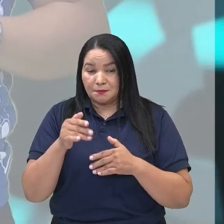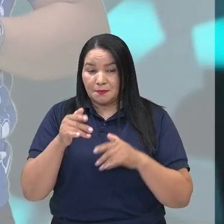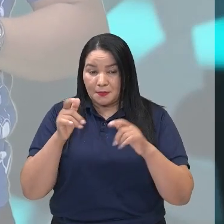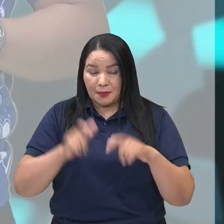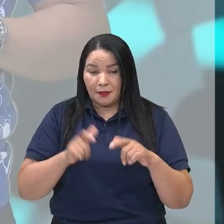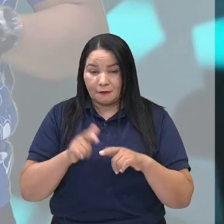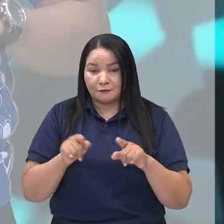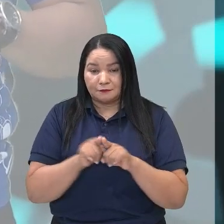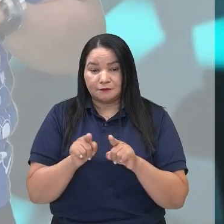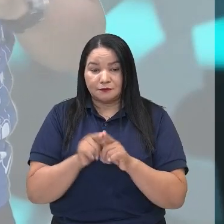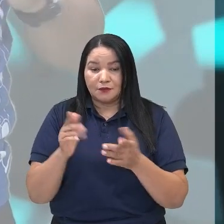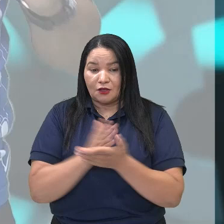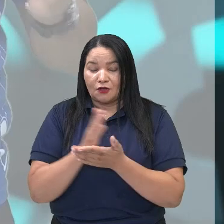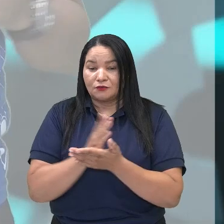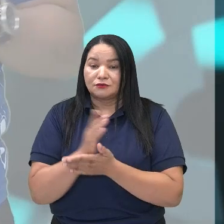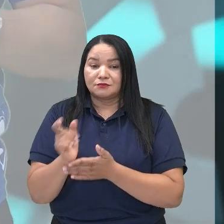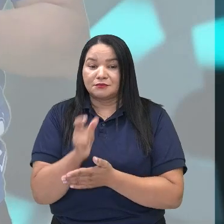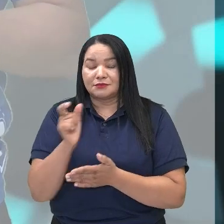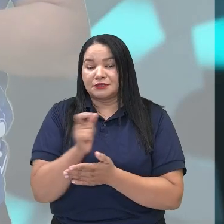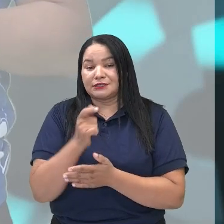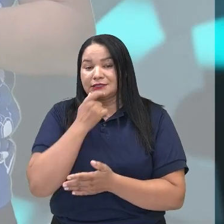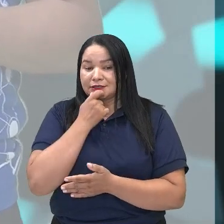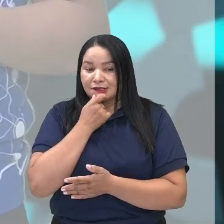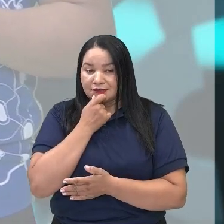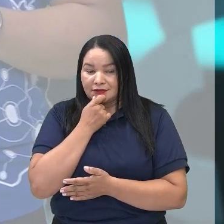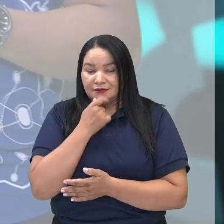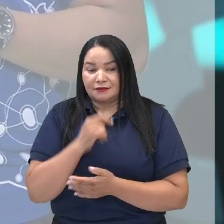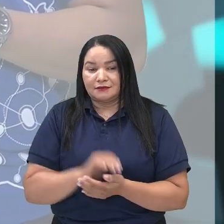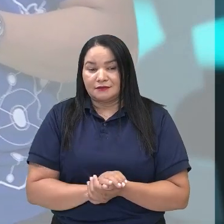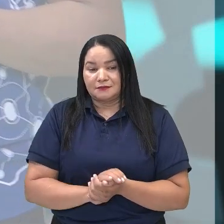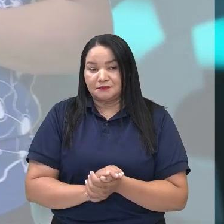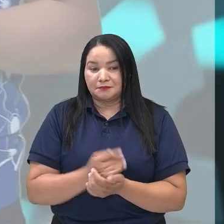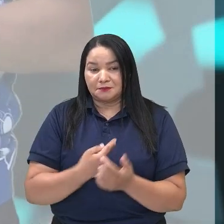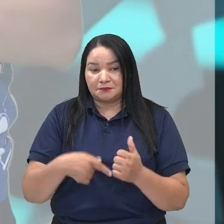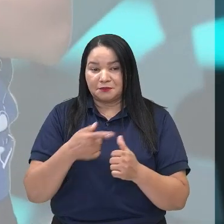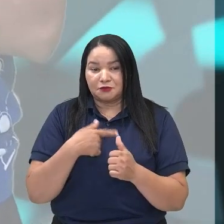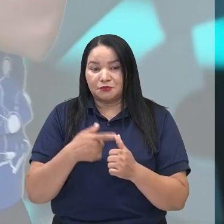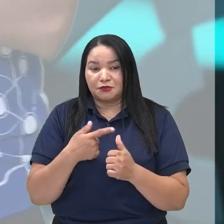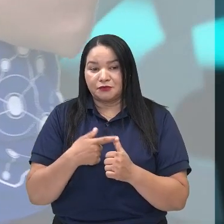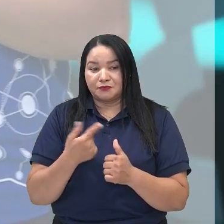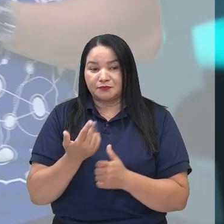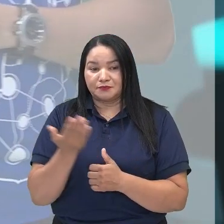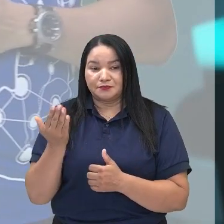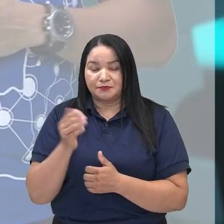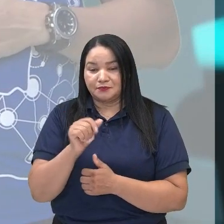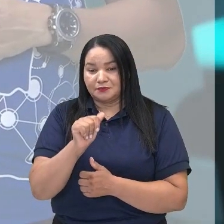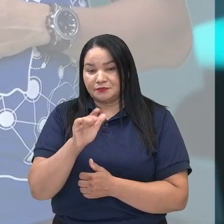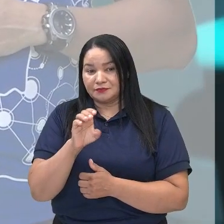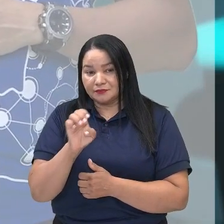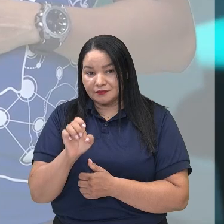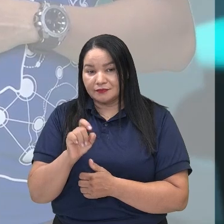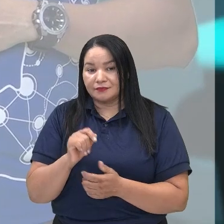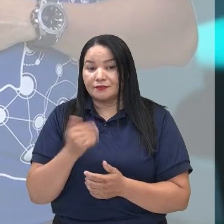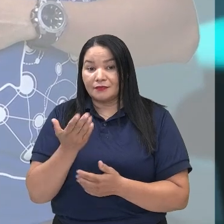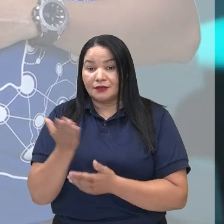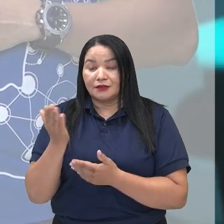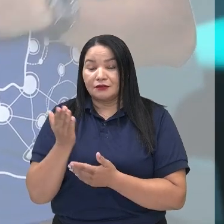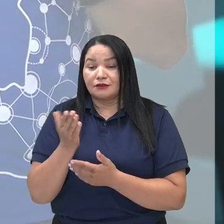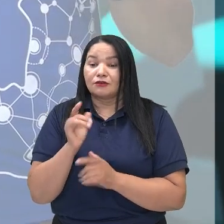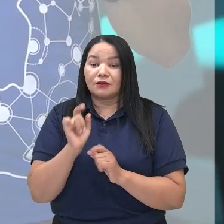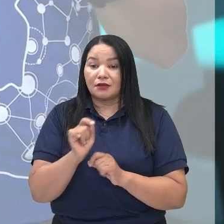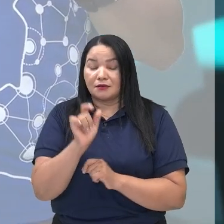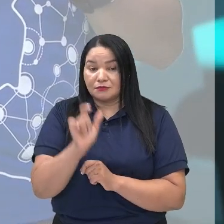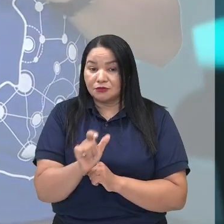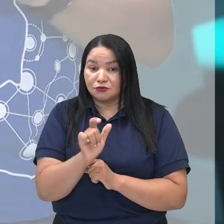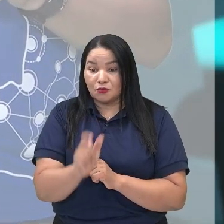língua inglesa. E aí eu trago alguns para vocês, olha só. O primeiro deles é o ace, quando o jogador faz um